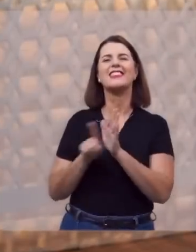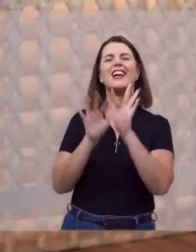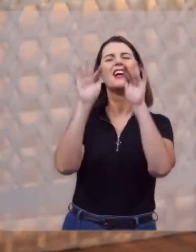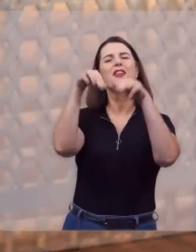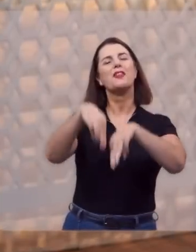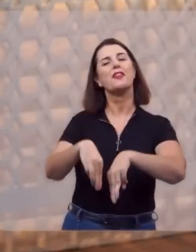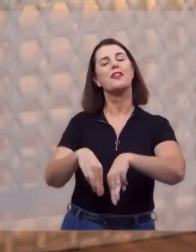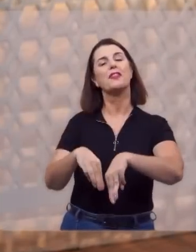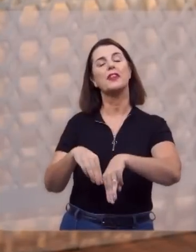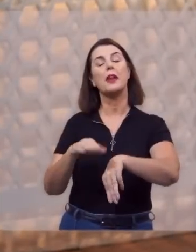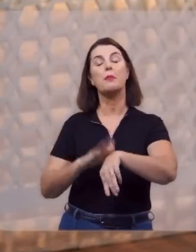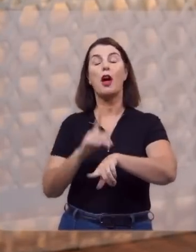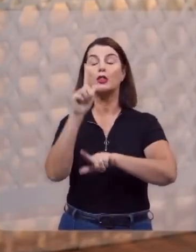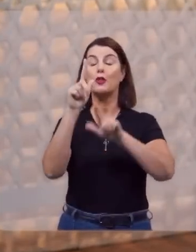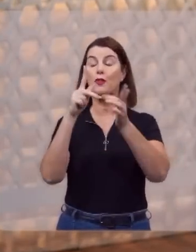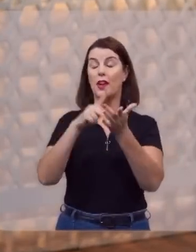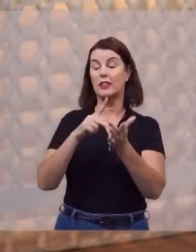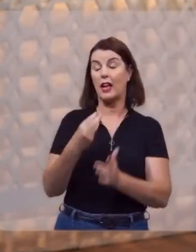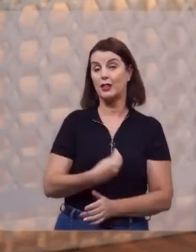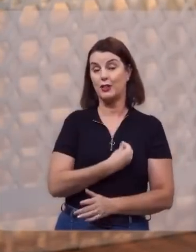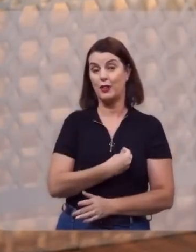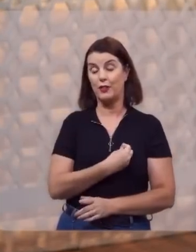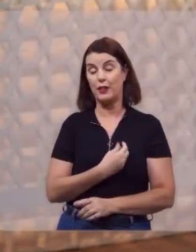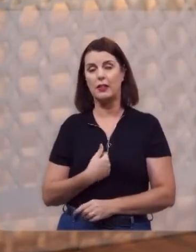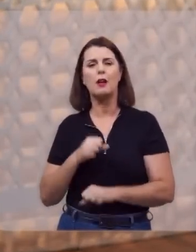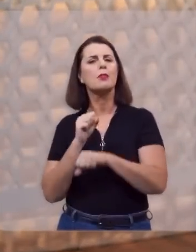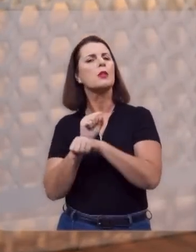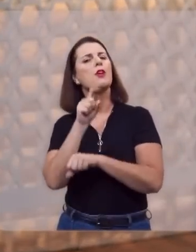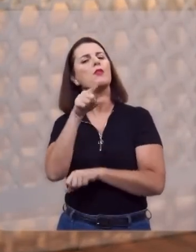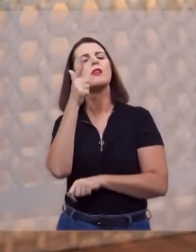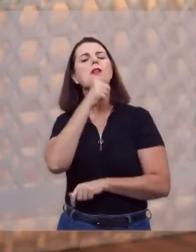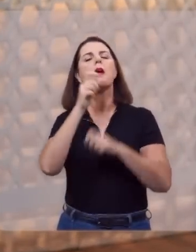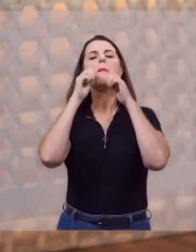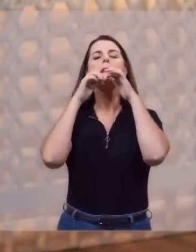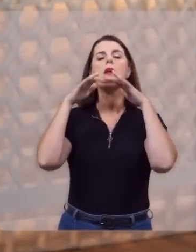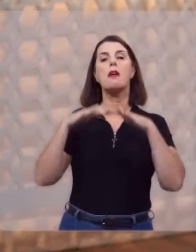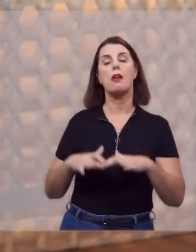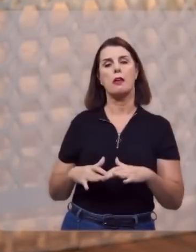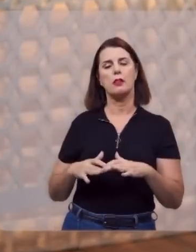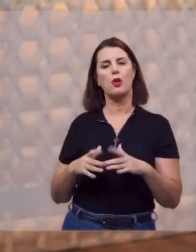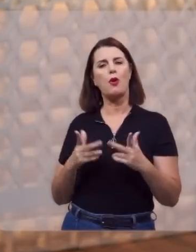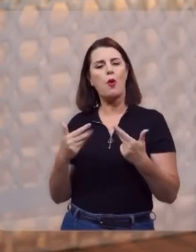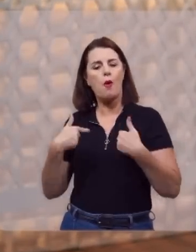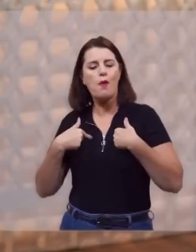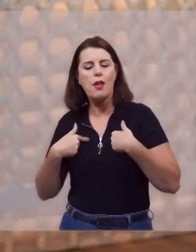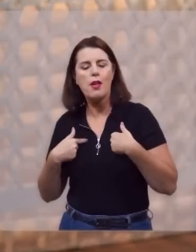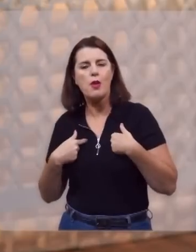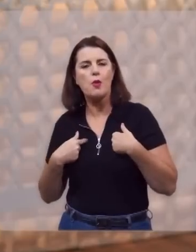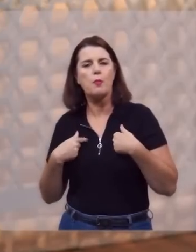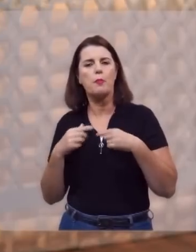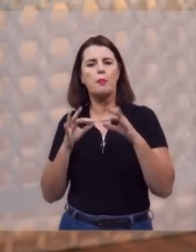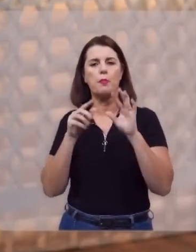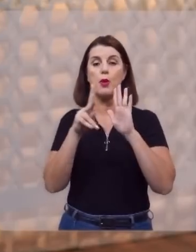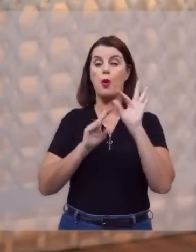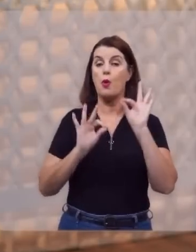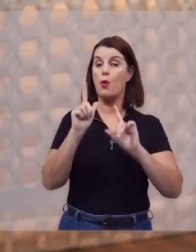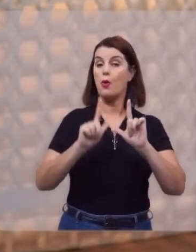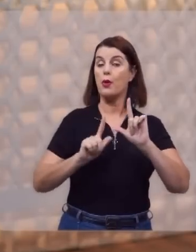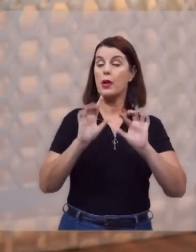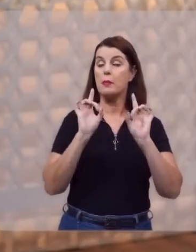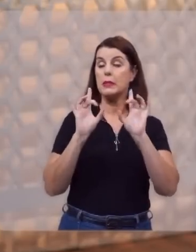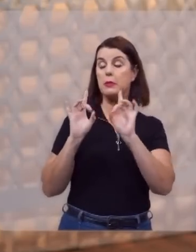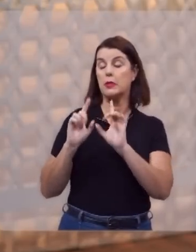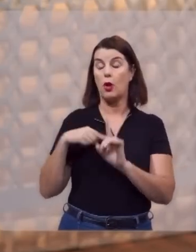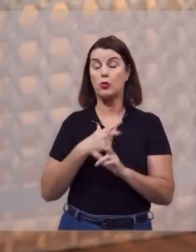Chegamos ao final de mais um Verdade e Vida e eu espero que você tenha sido tão abençoado quanto eu por este programa elucidador. Hoje